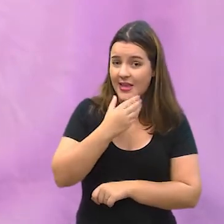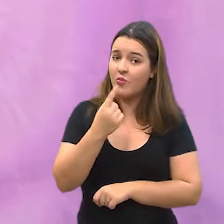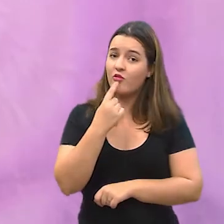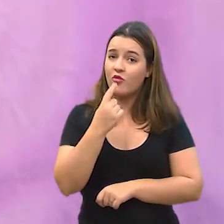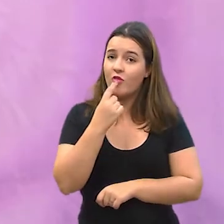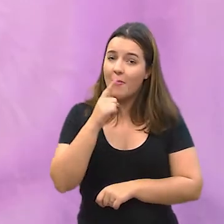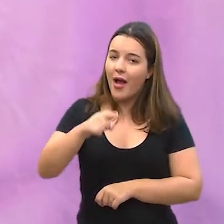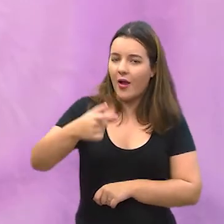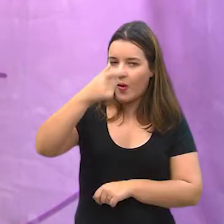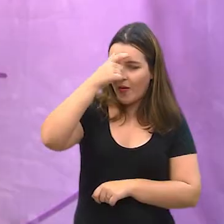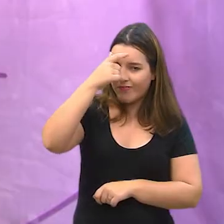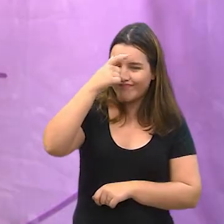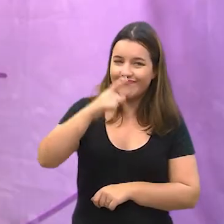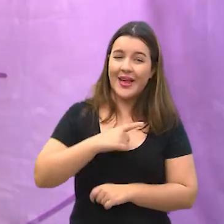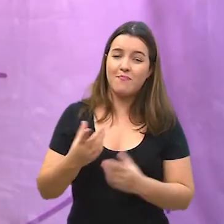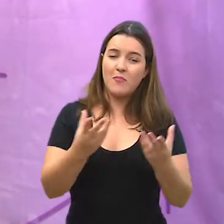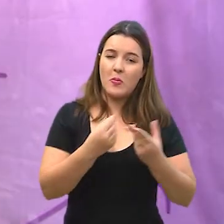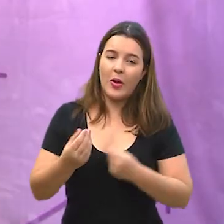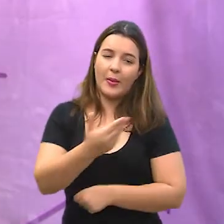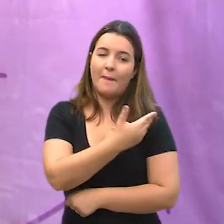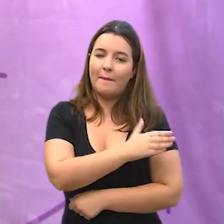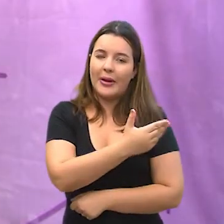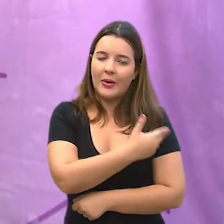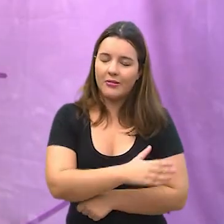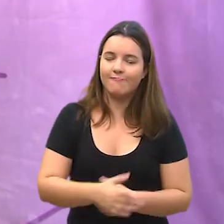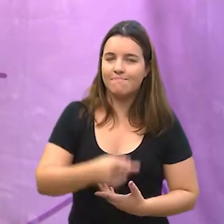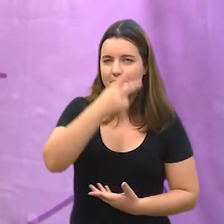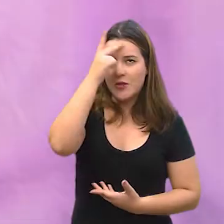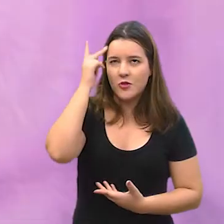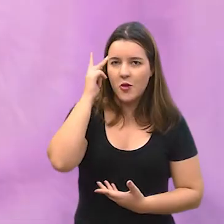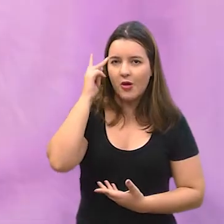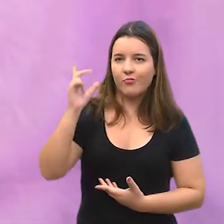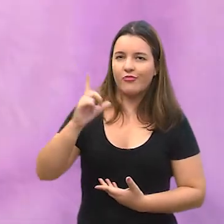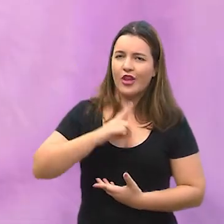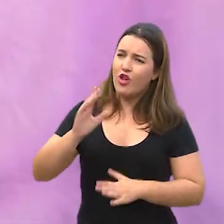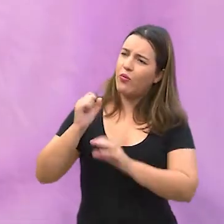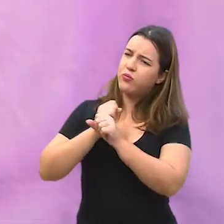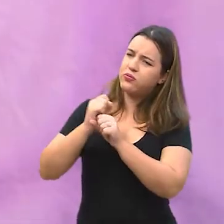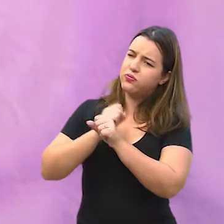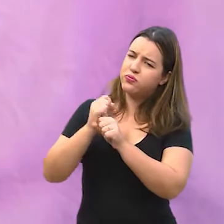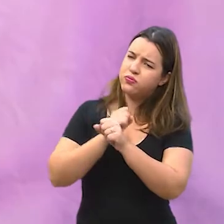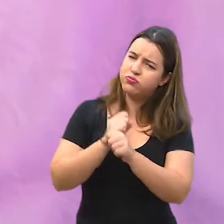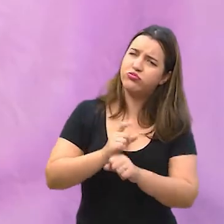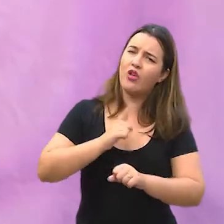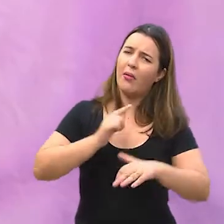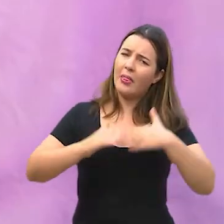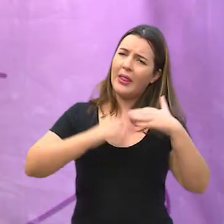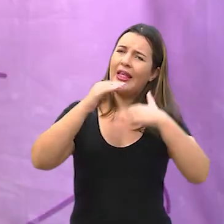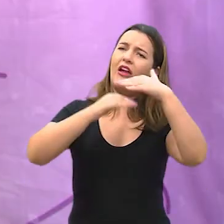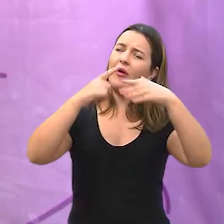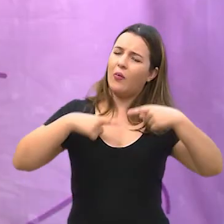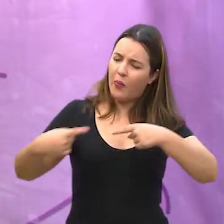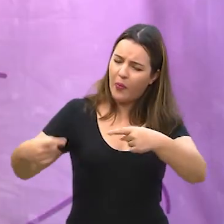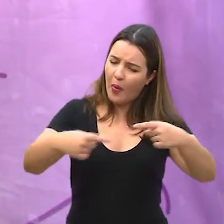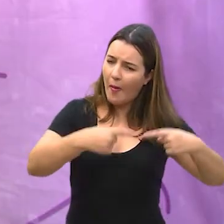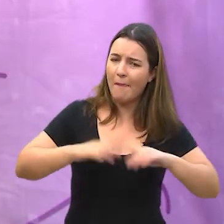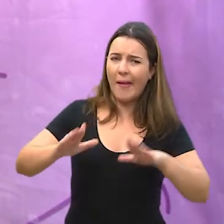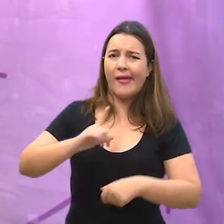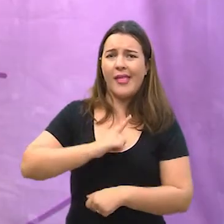a doença que é chamada AIDS, né? Só que a doença ela só vai acontecer geralmente em estágios